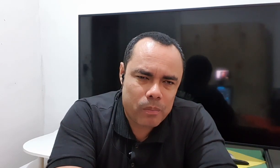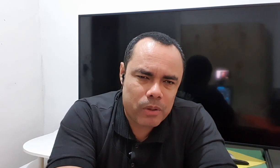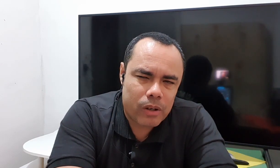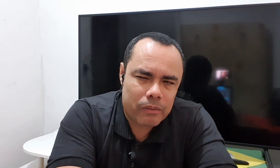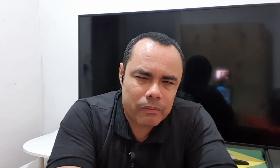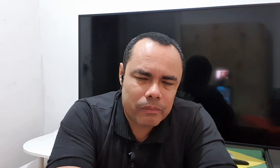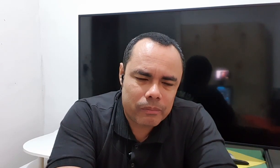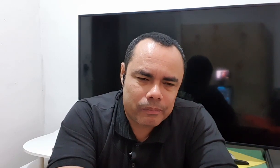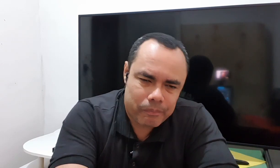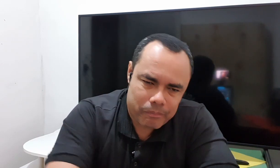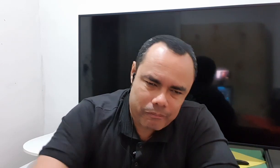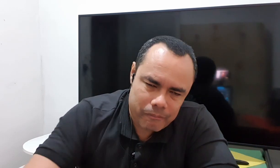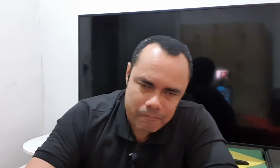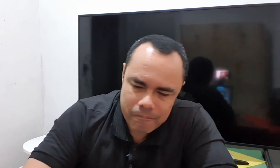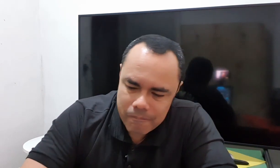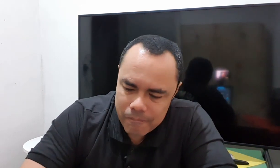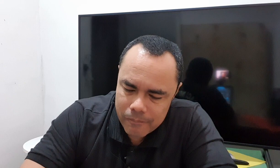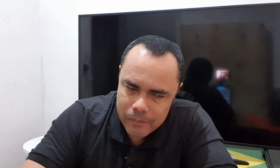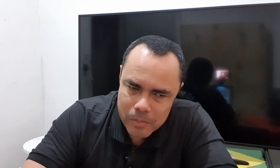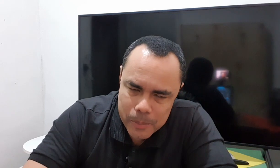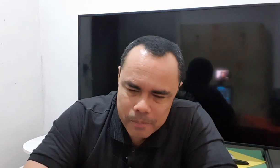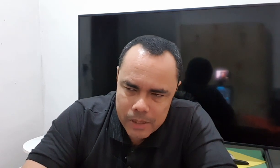Do melhor ao pior.